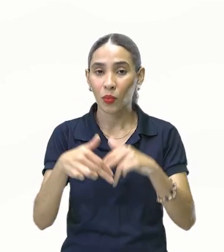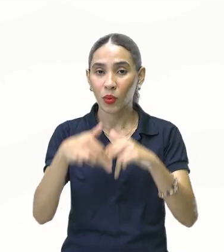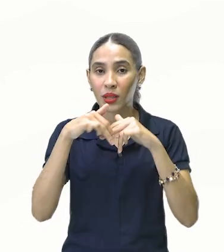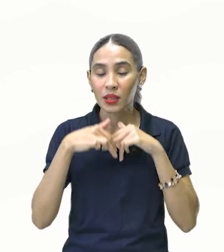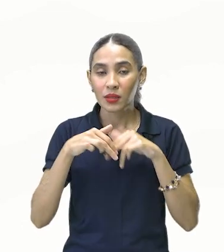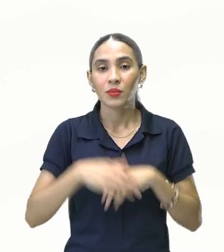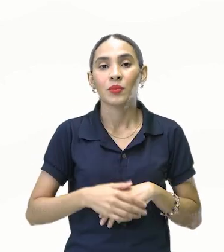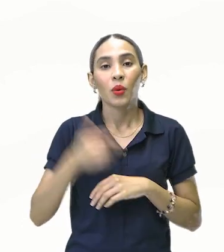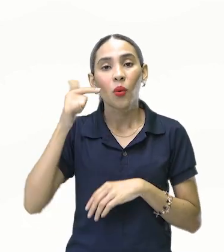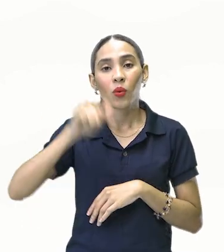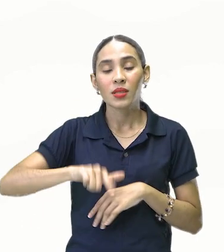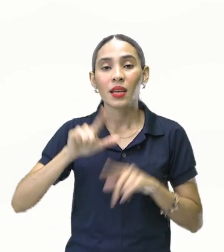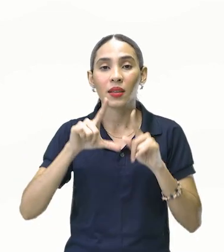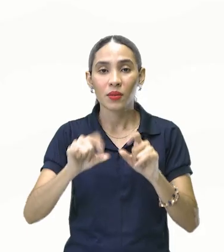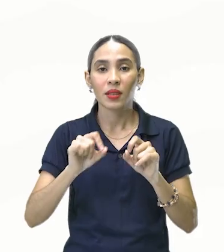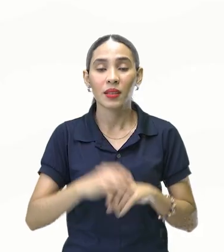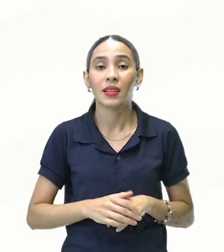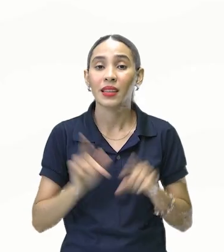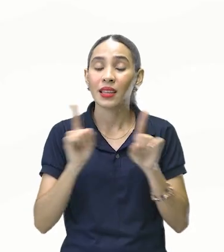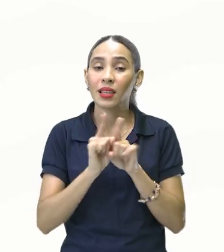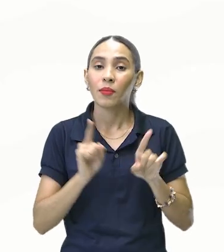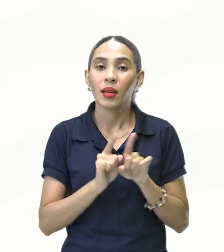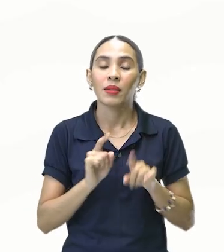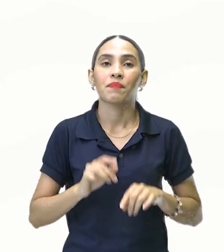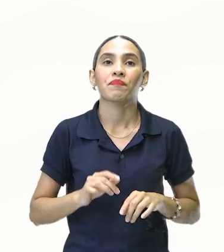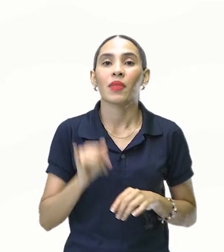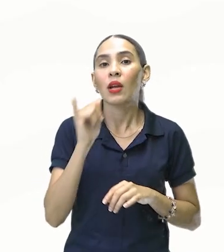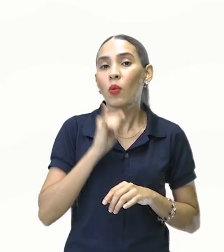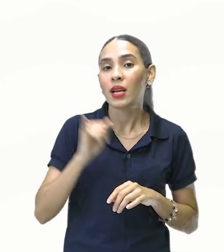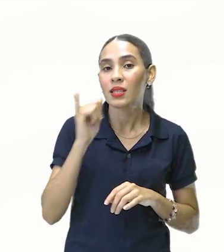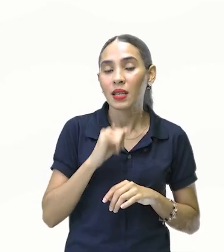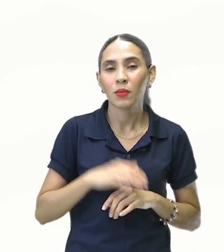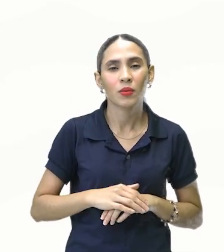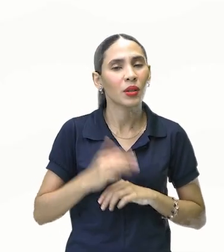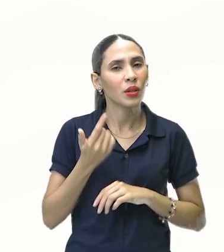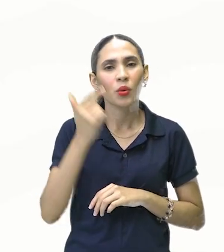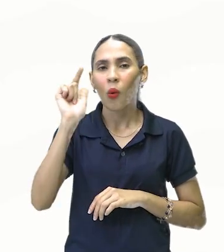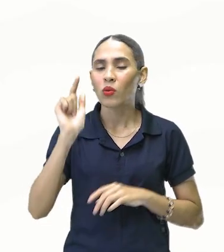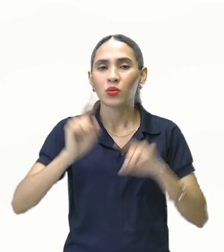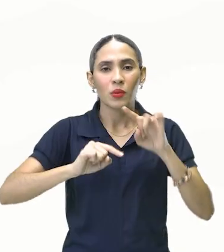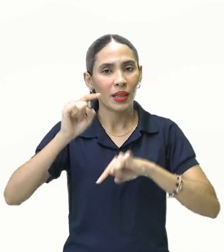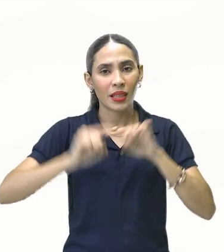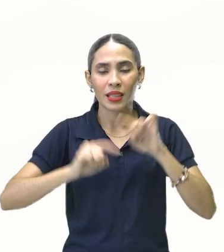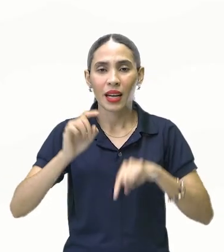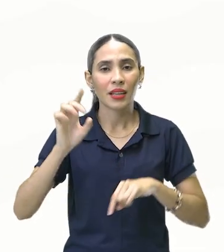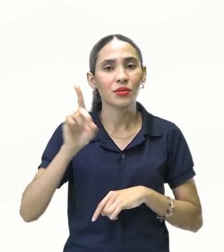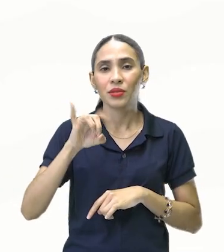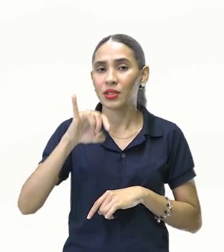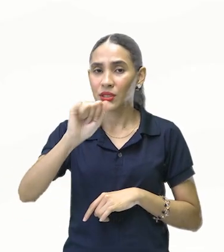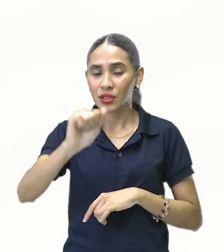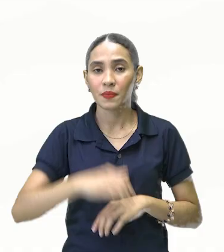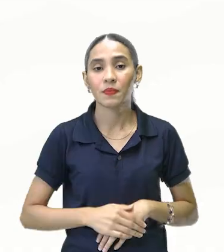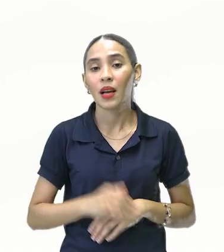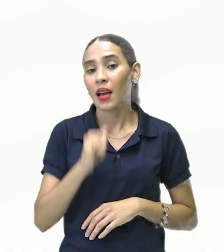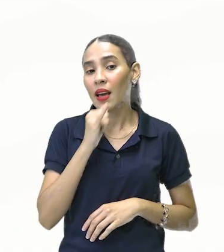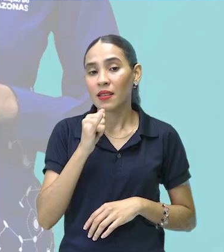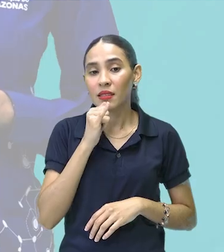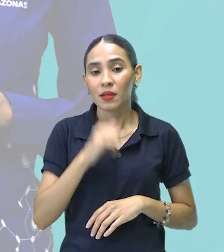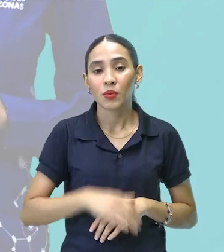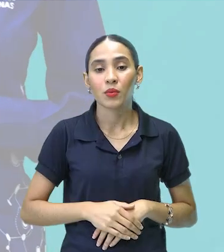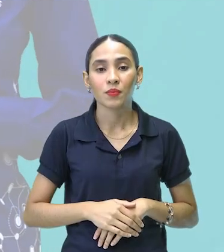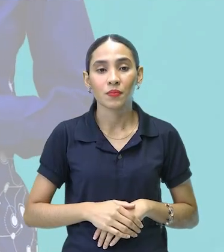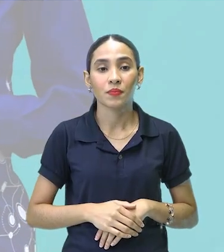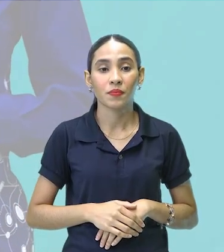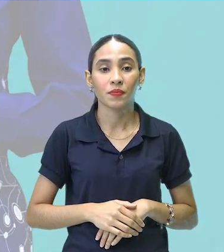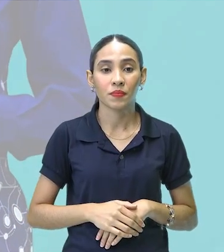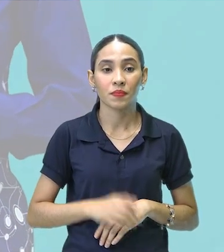gente consegue colocar também esse exemplo em outras coisas do nosso dia a dia. Como o Eco coloca para a